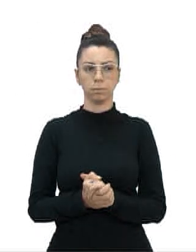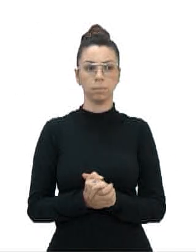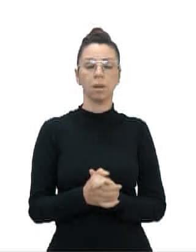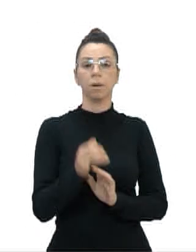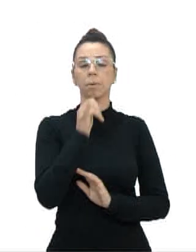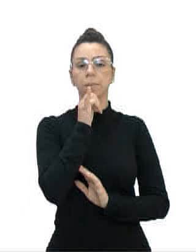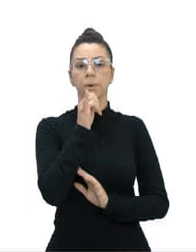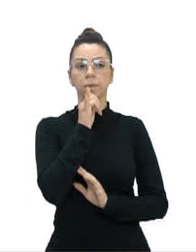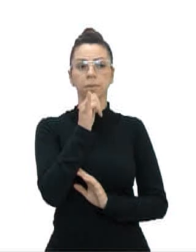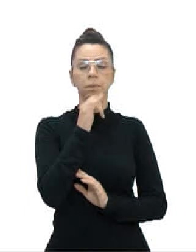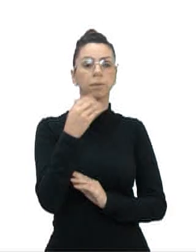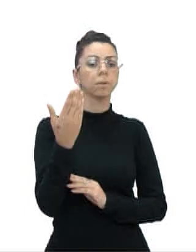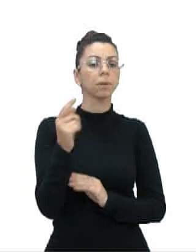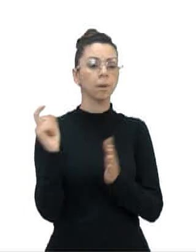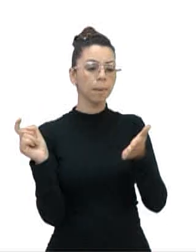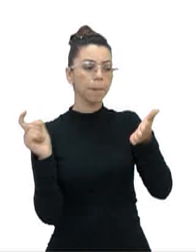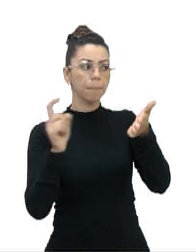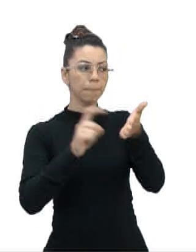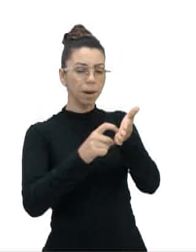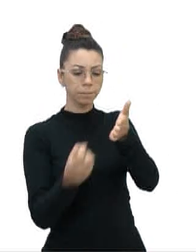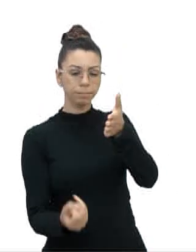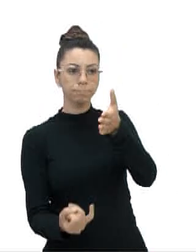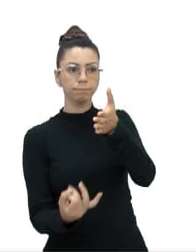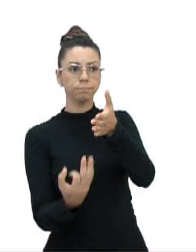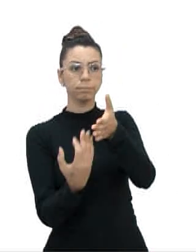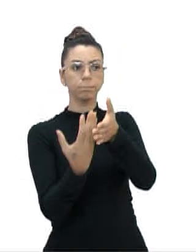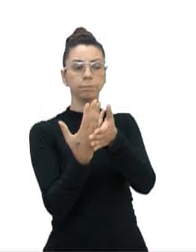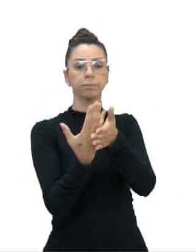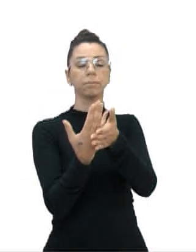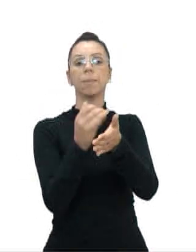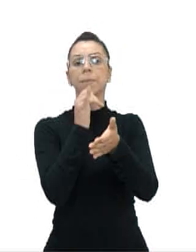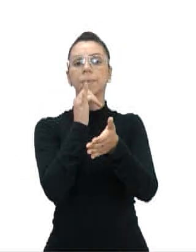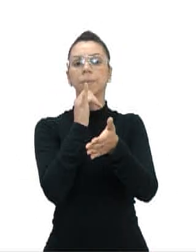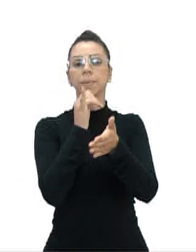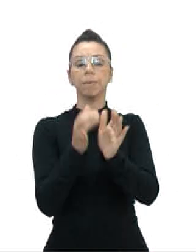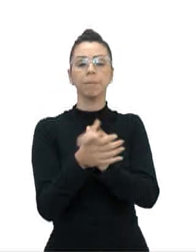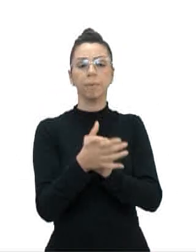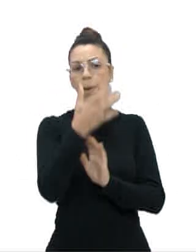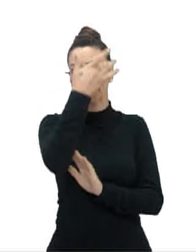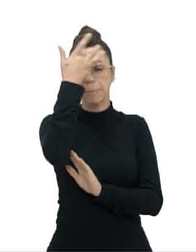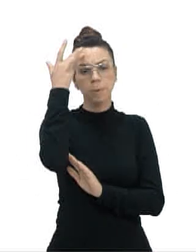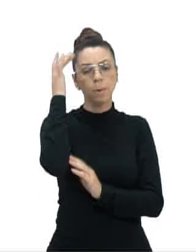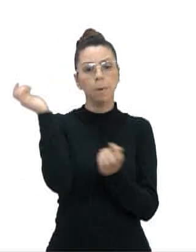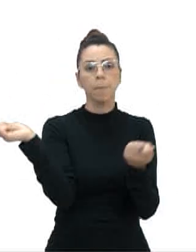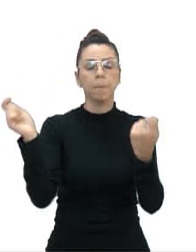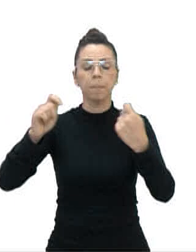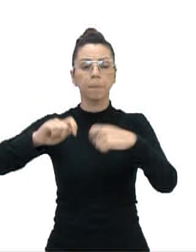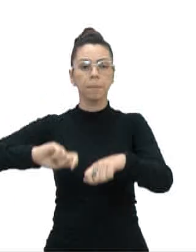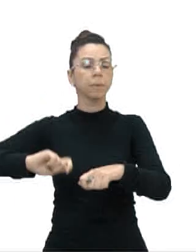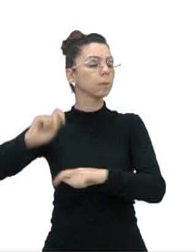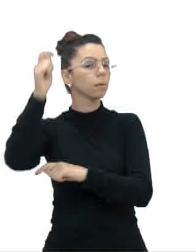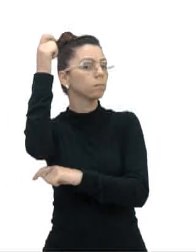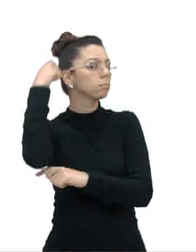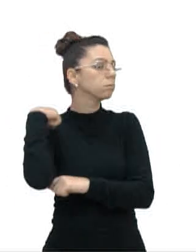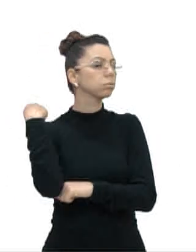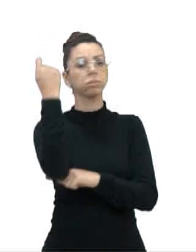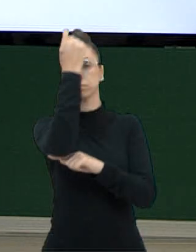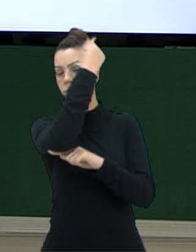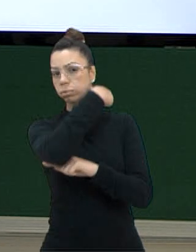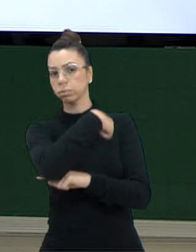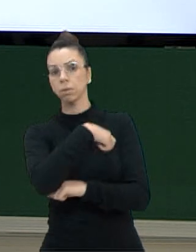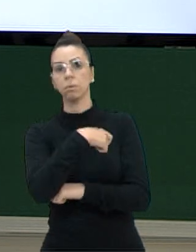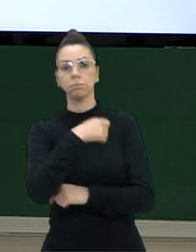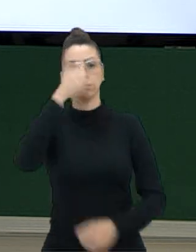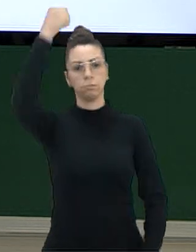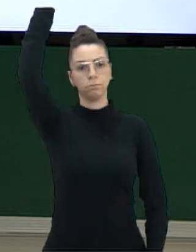exemplo, o supersônico se apretava ao lado do espejo e aí, por exemplo, a pessoa não precisava ela se pentear. Descia um